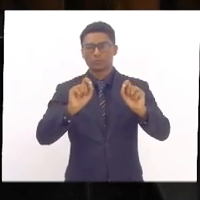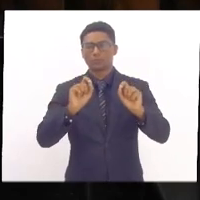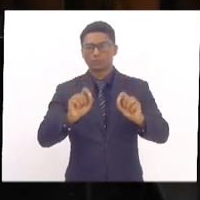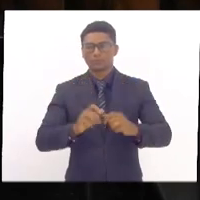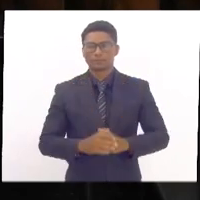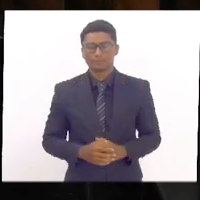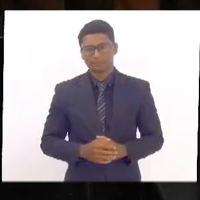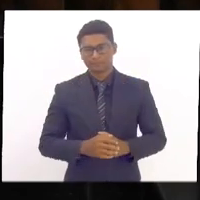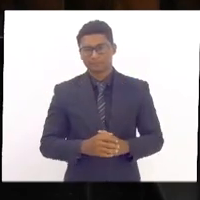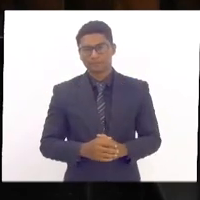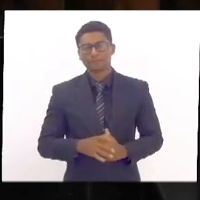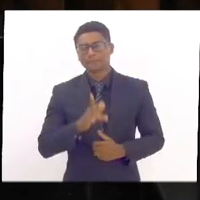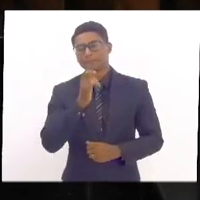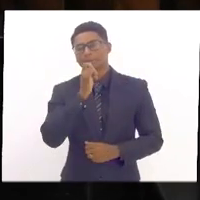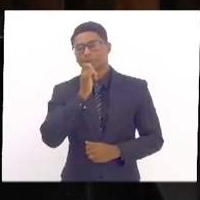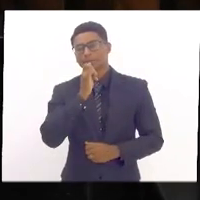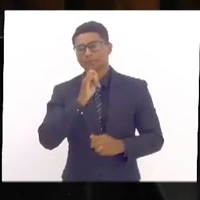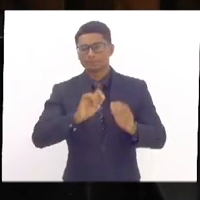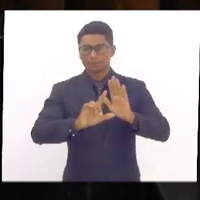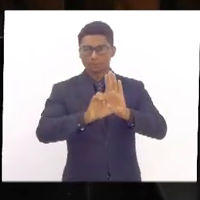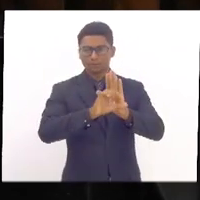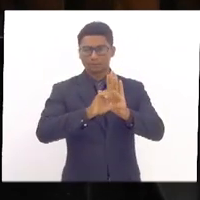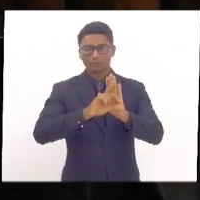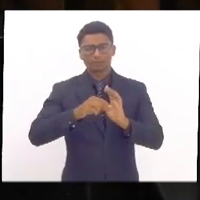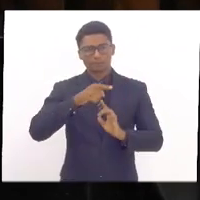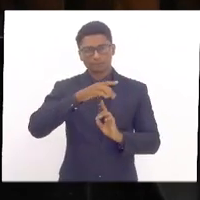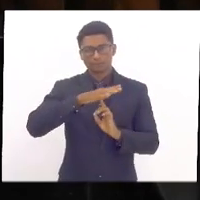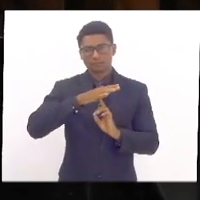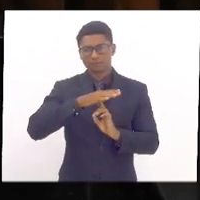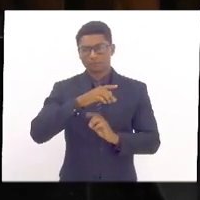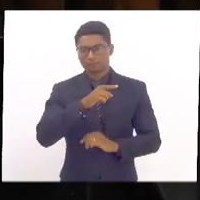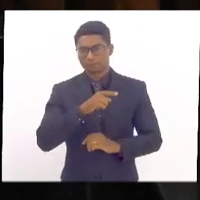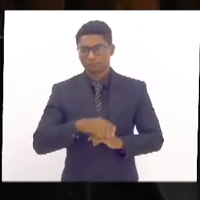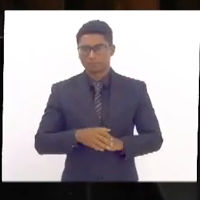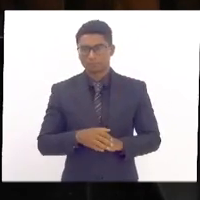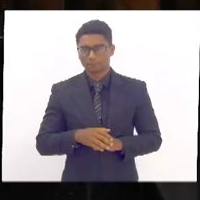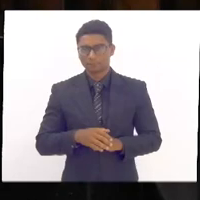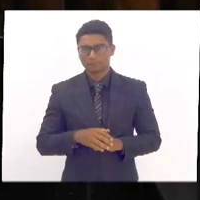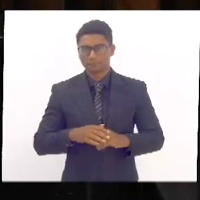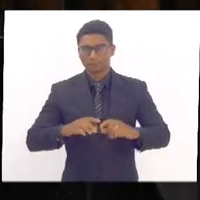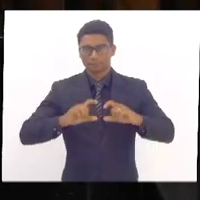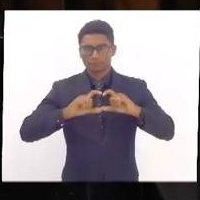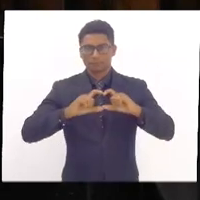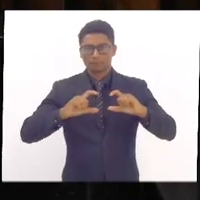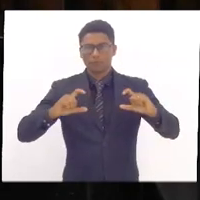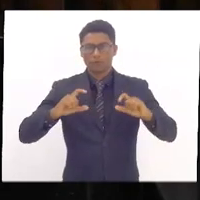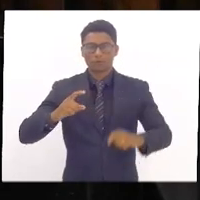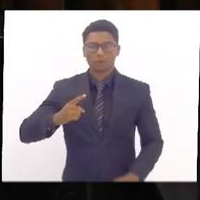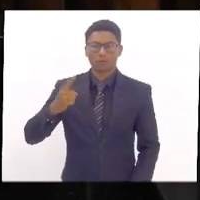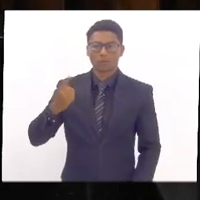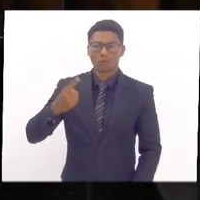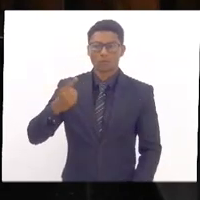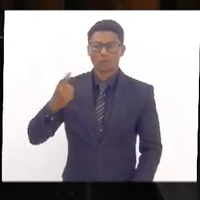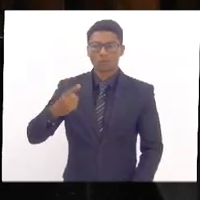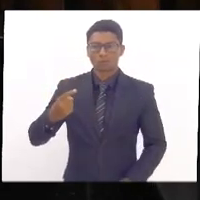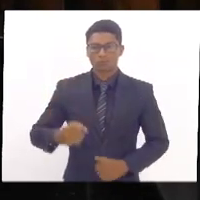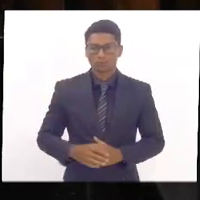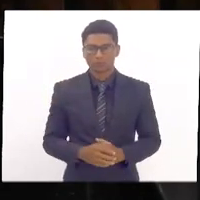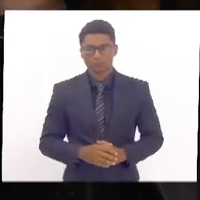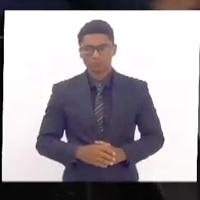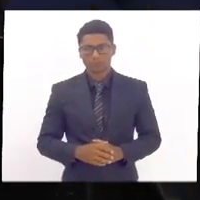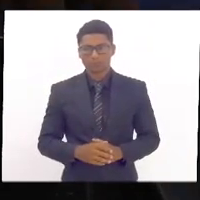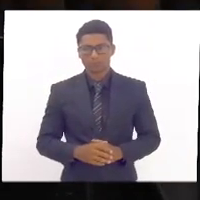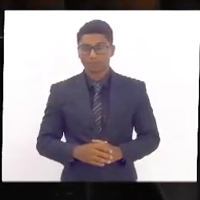fica muito claro, por exemplo, na Lei do Paraná, no parágrafo único, e eu queria